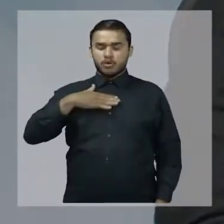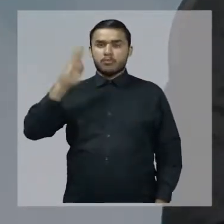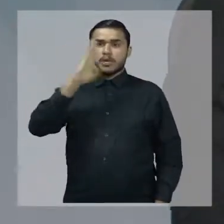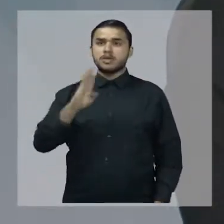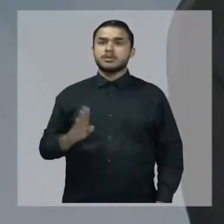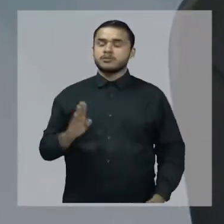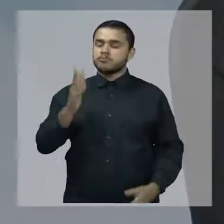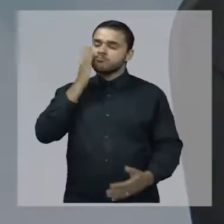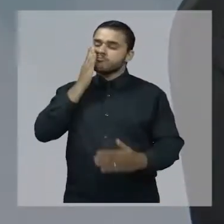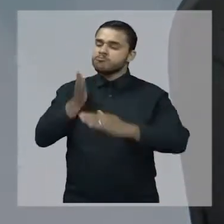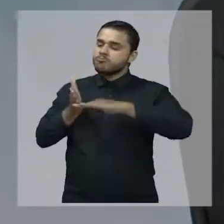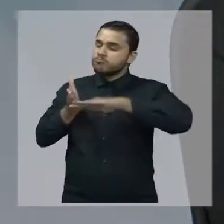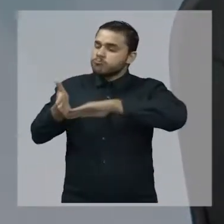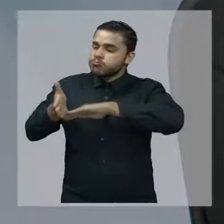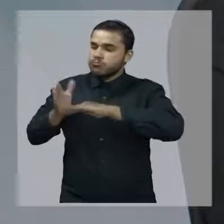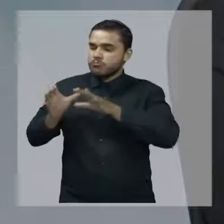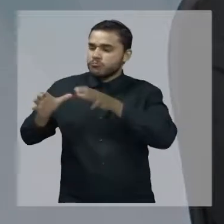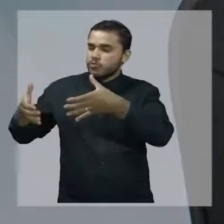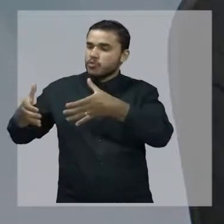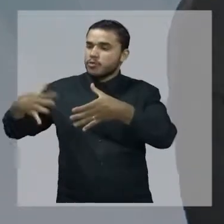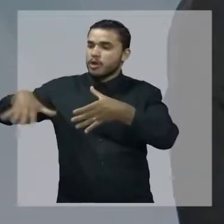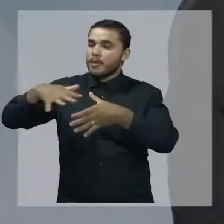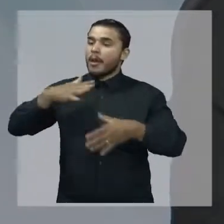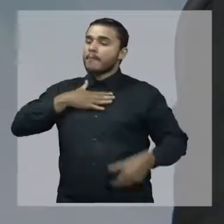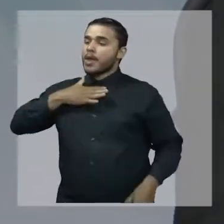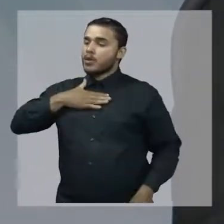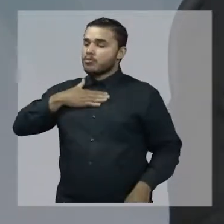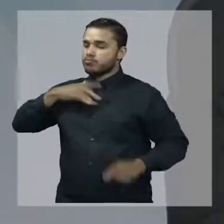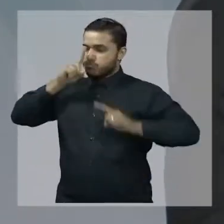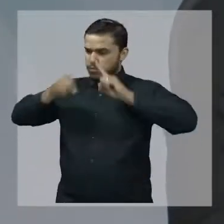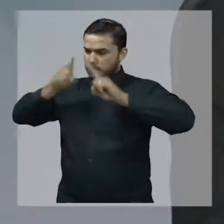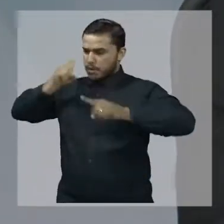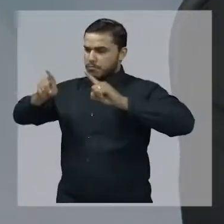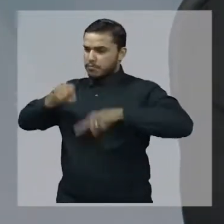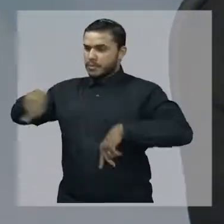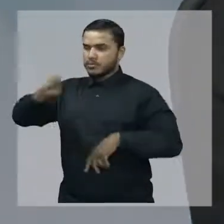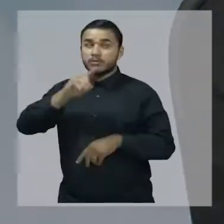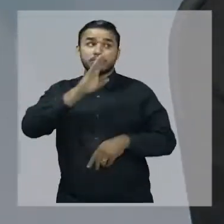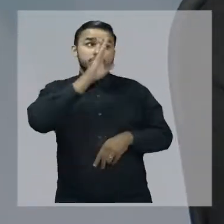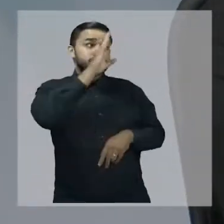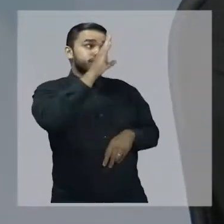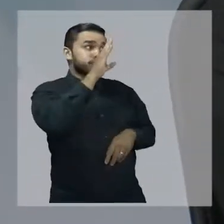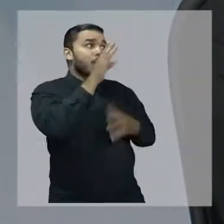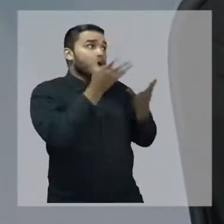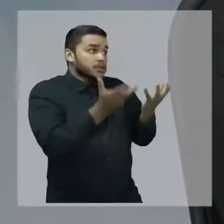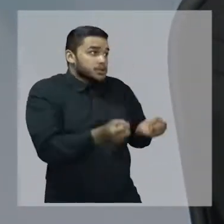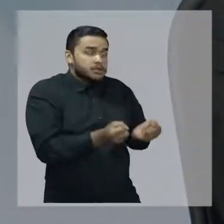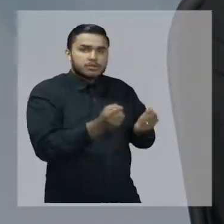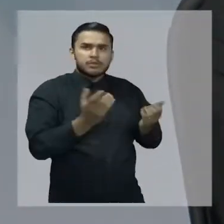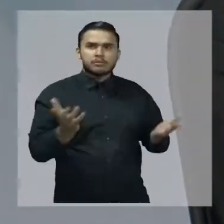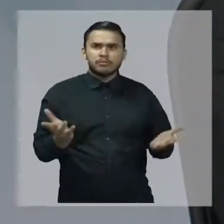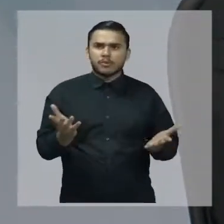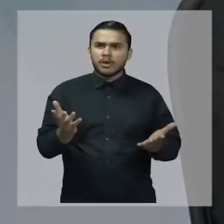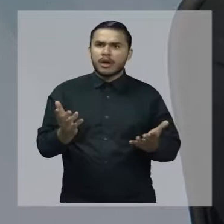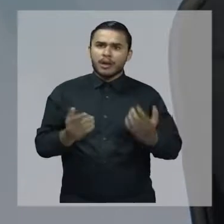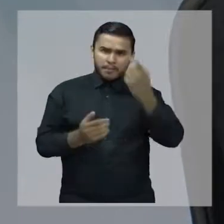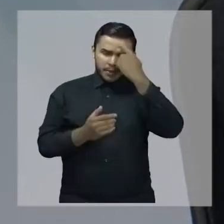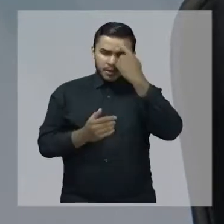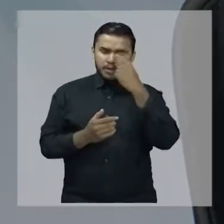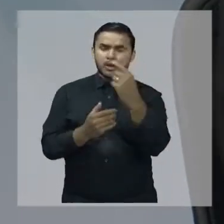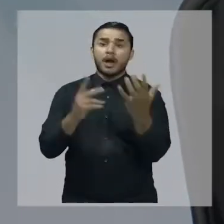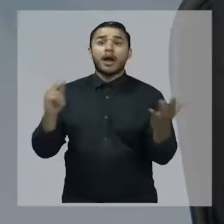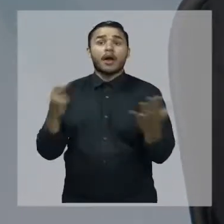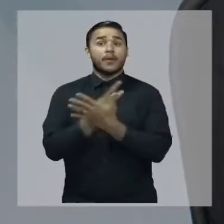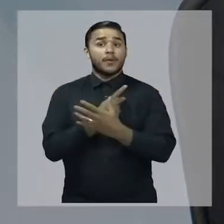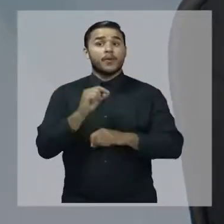fazer transformar o parlamento como um apêndice do poder executivo. O que aconteceu? Veio a revolução,